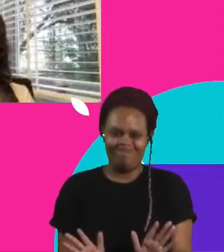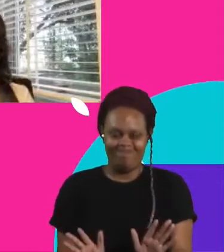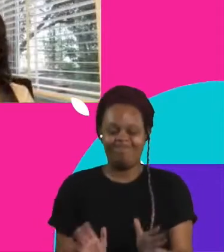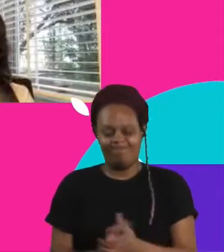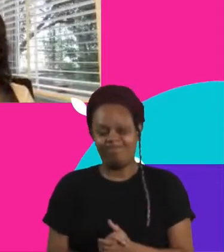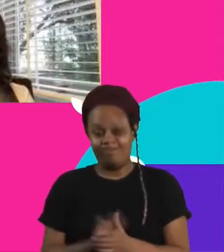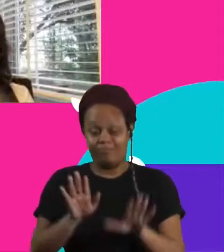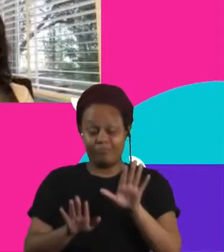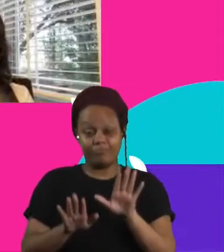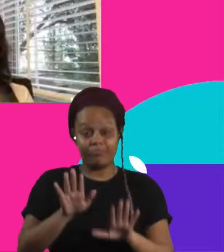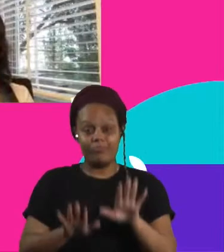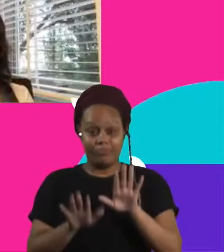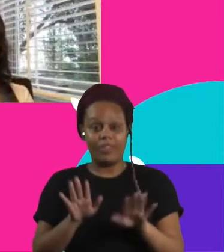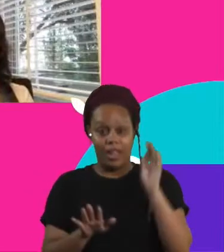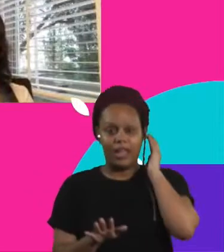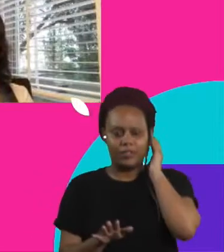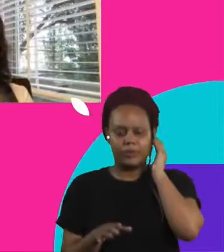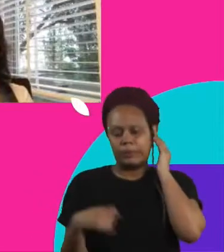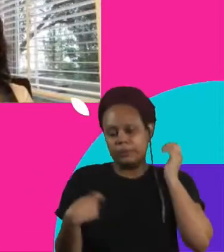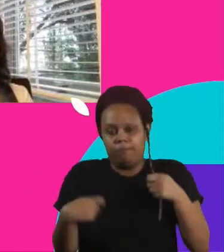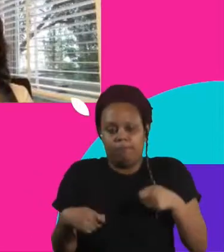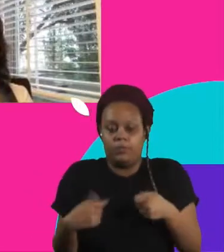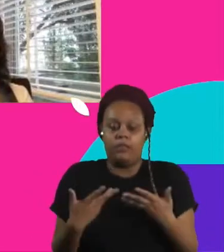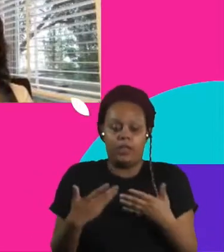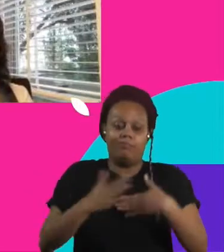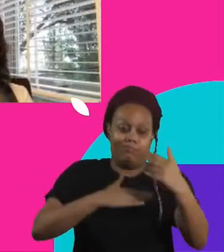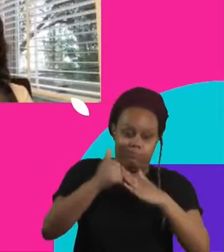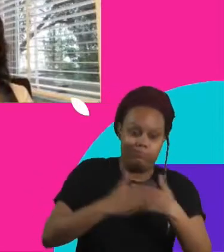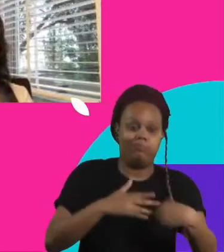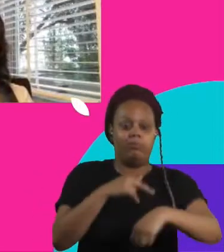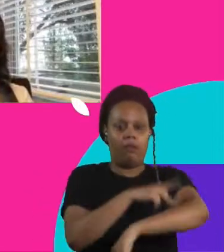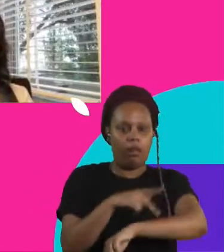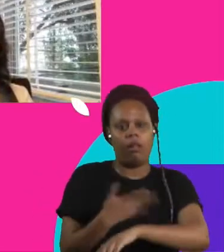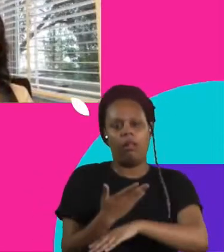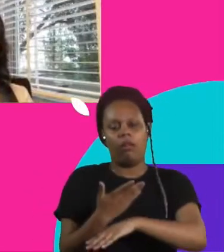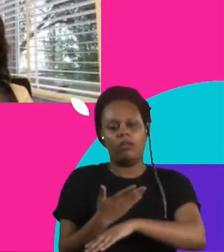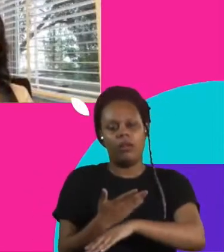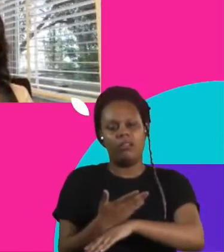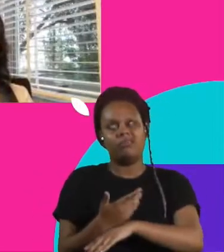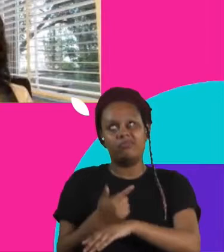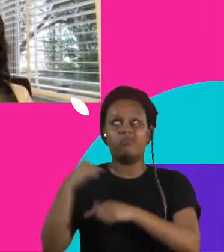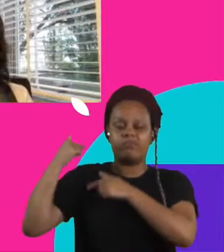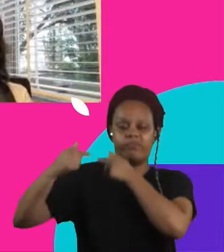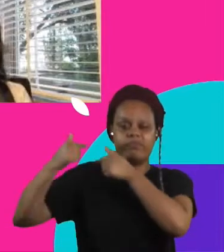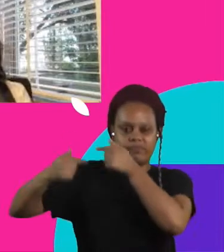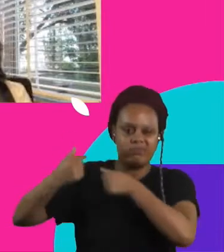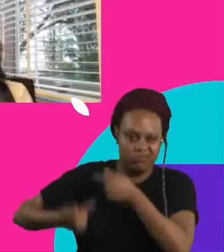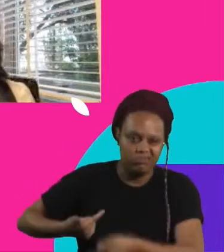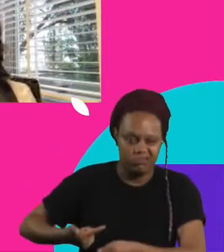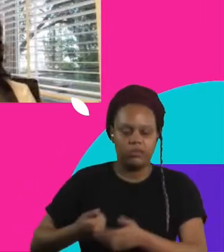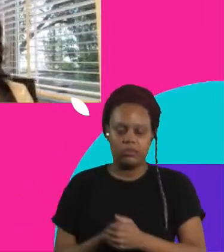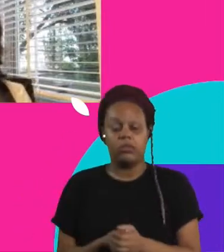só para perpetuar algumas práticas pedagógicas já tradicionais, que a gente já sabia que não davam resultado de